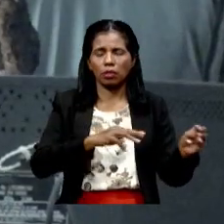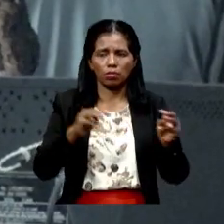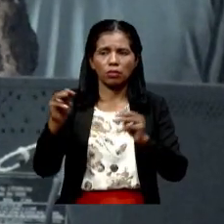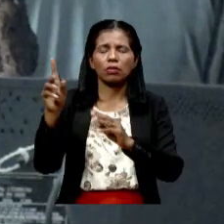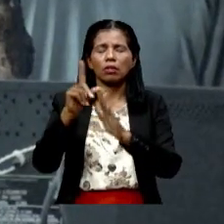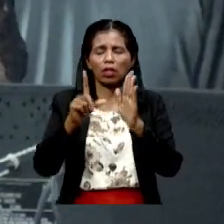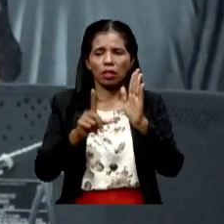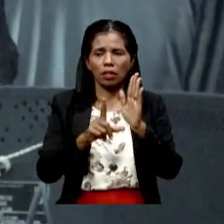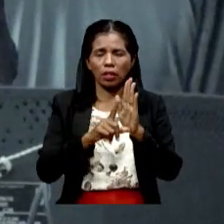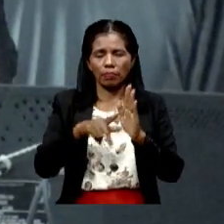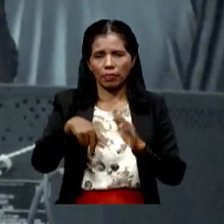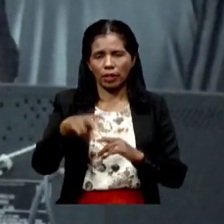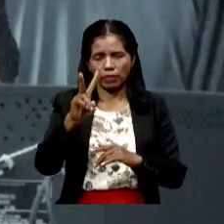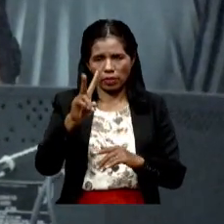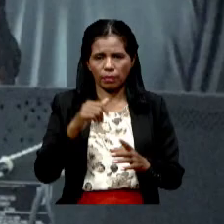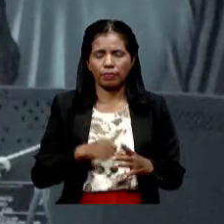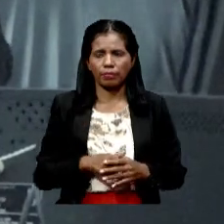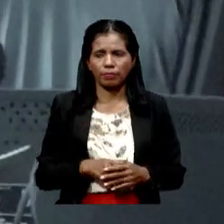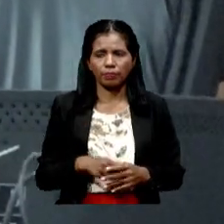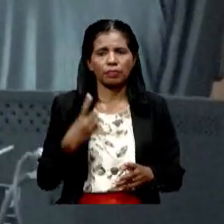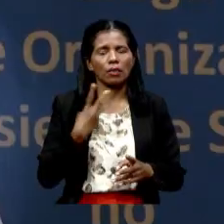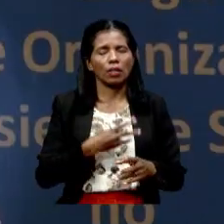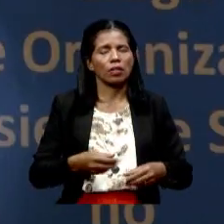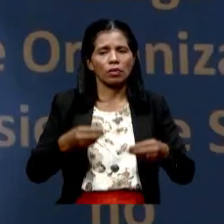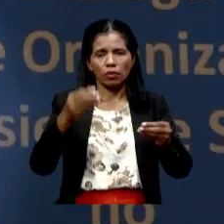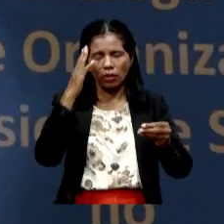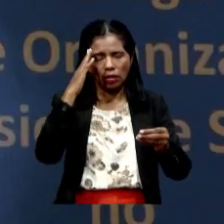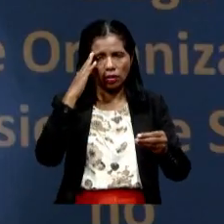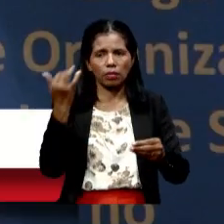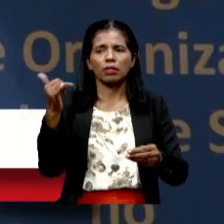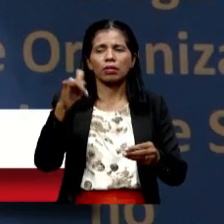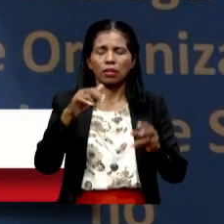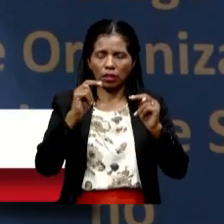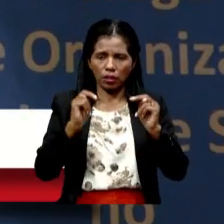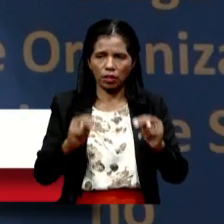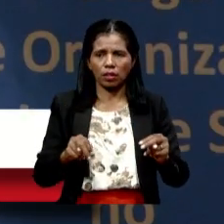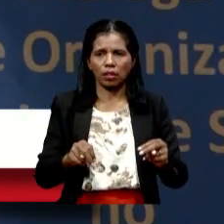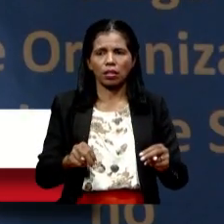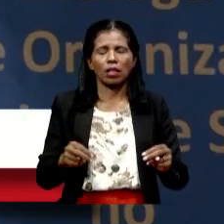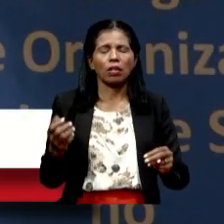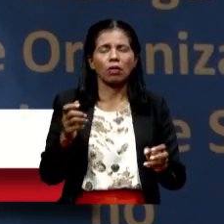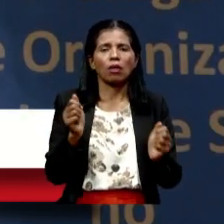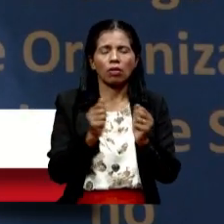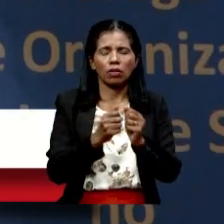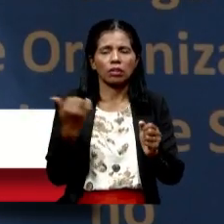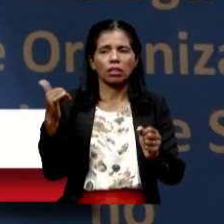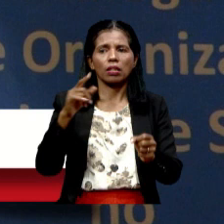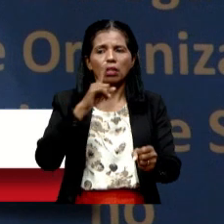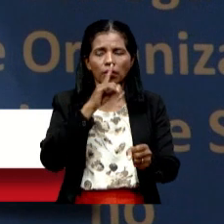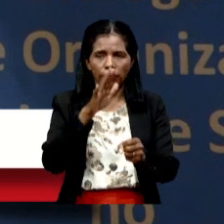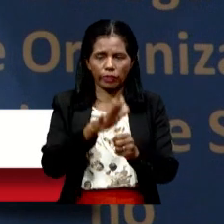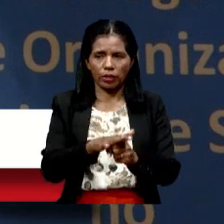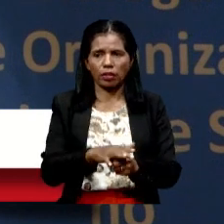lei pensão vitalícia. Itafo, hanuendet. Parcira tem que consistente o sirne commitmento. Também não é mais um